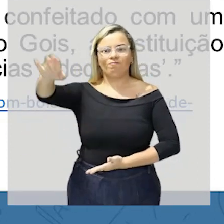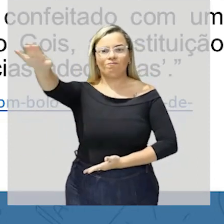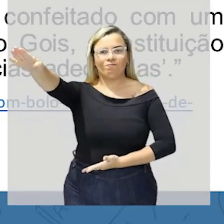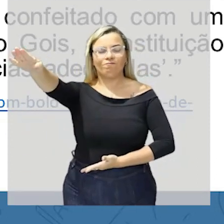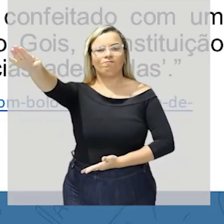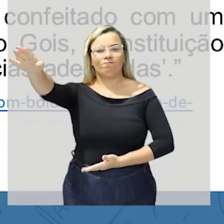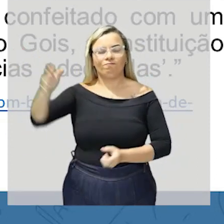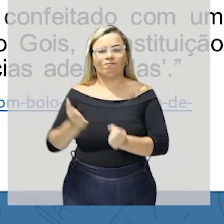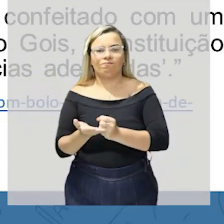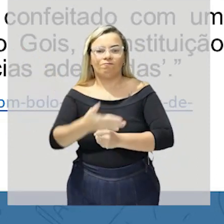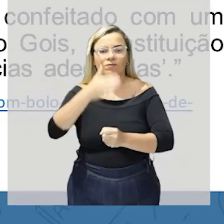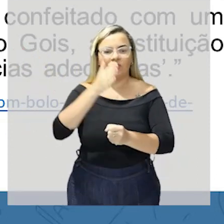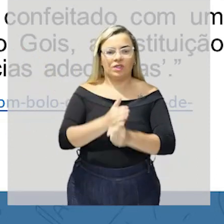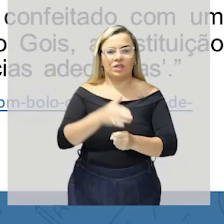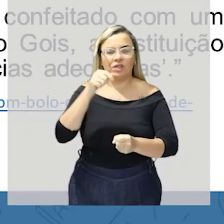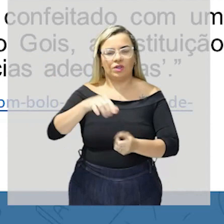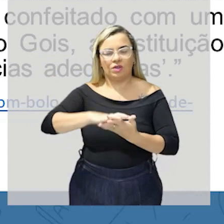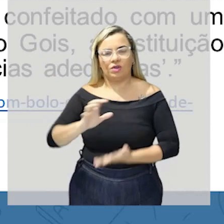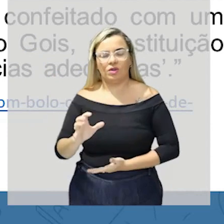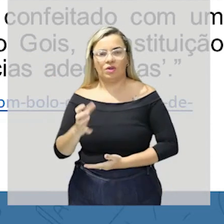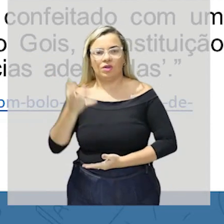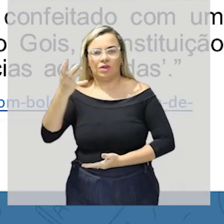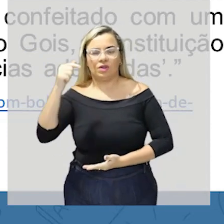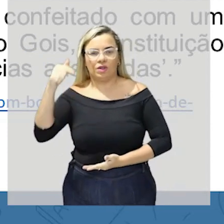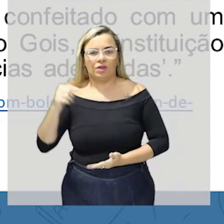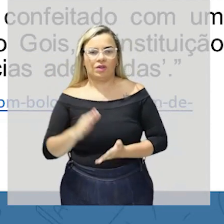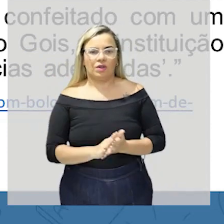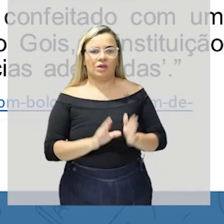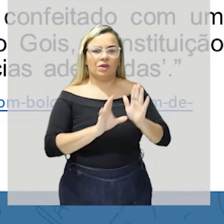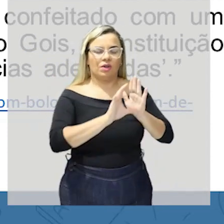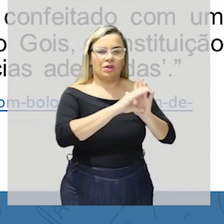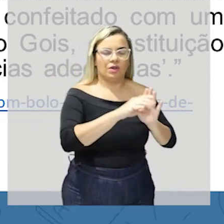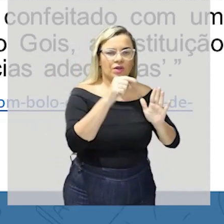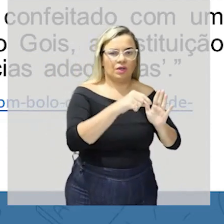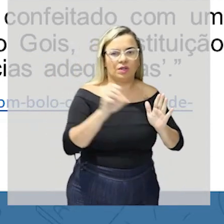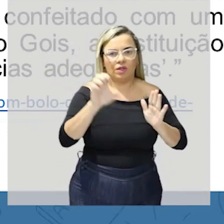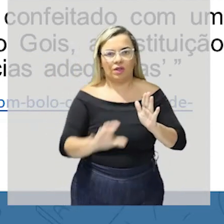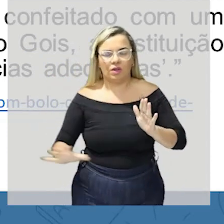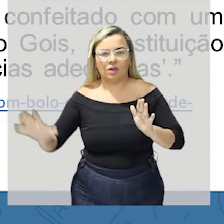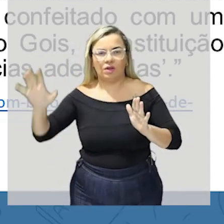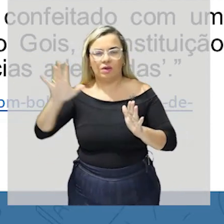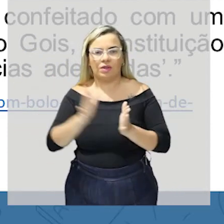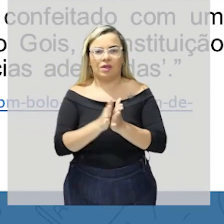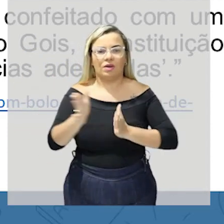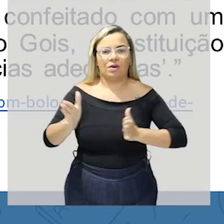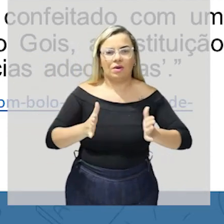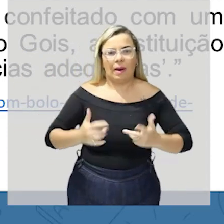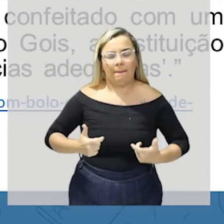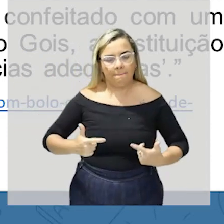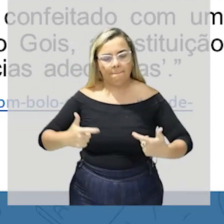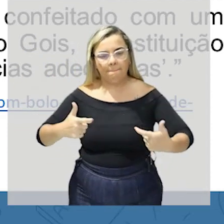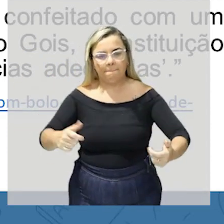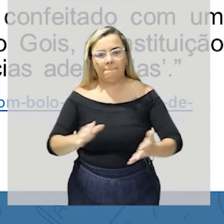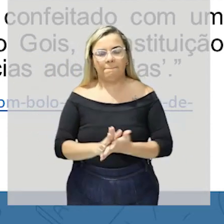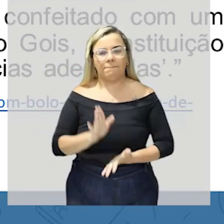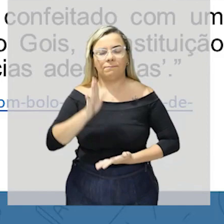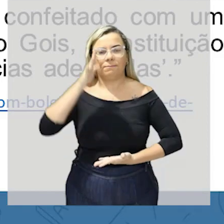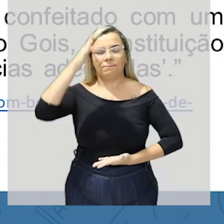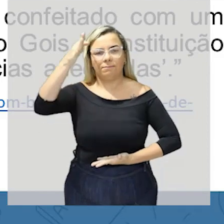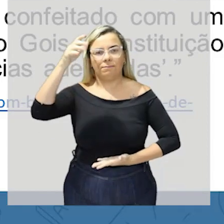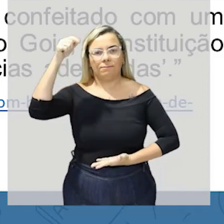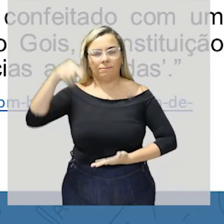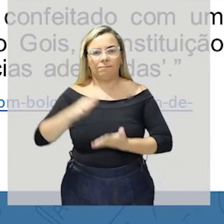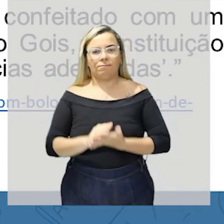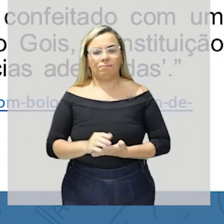se definir ali na chamada Europa do período entre guerras, principalmente dentro